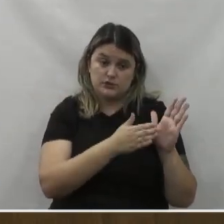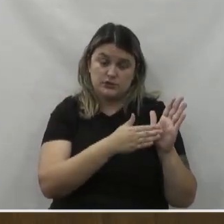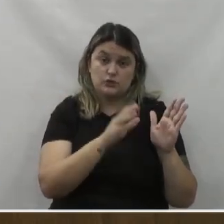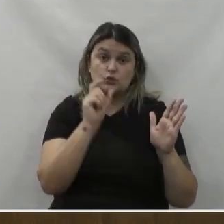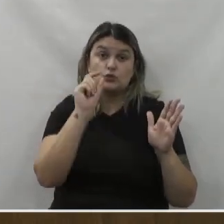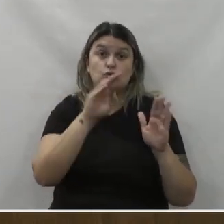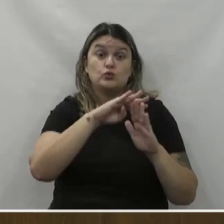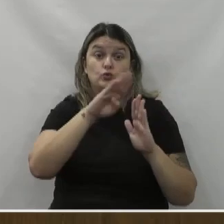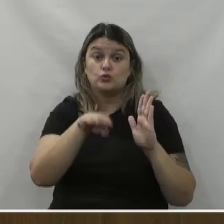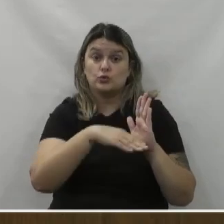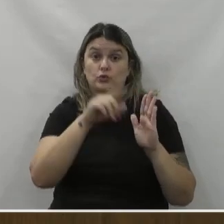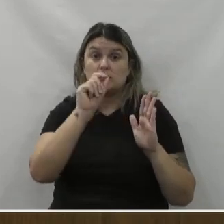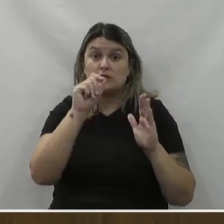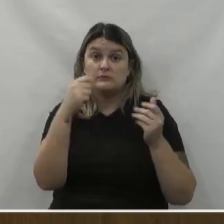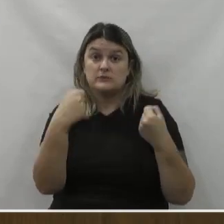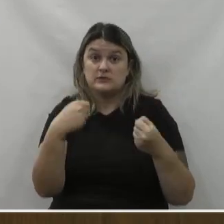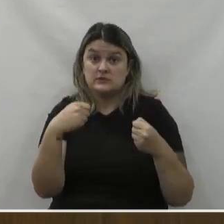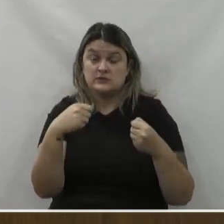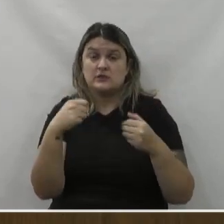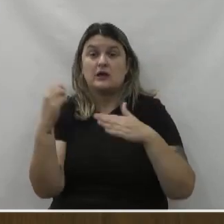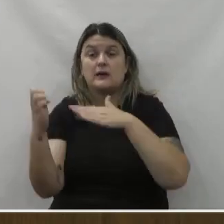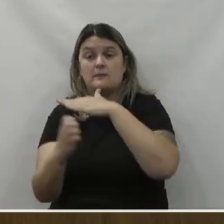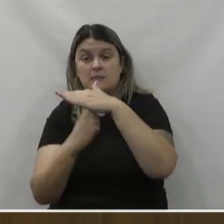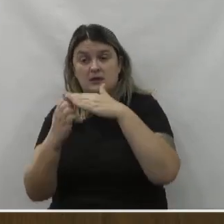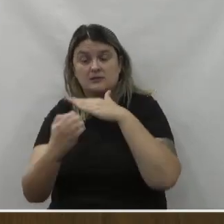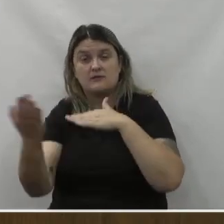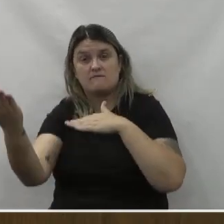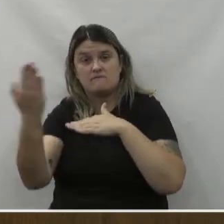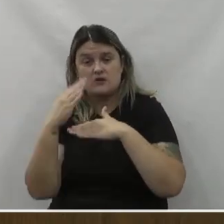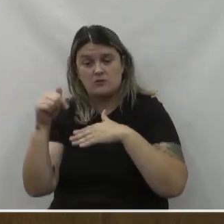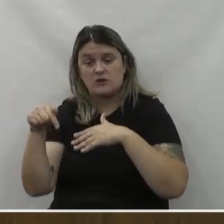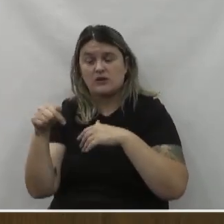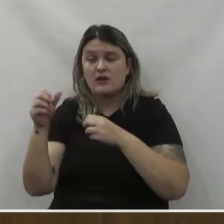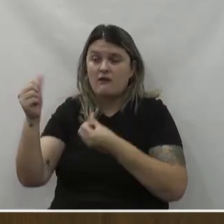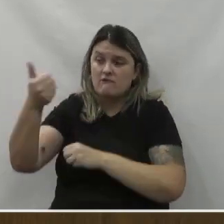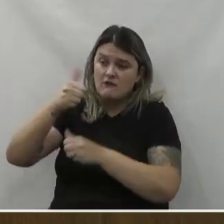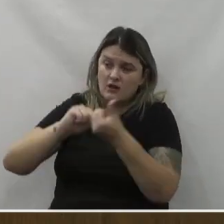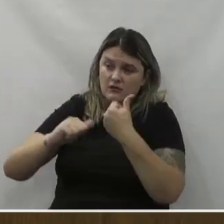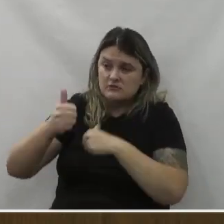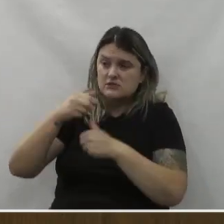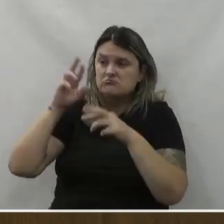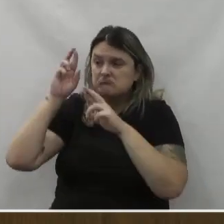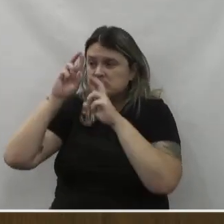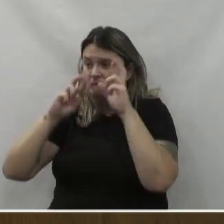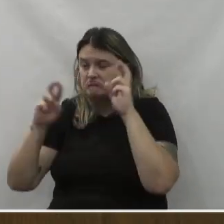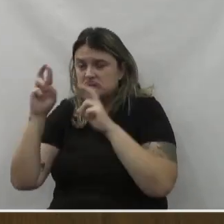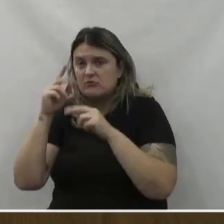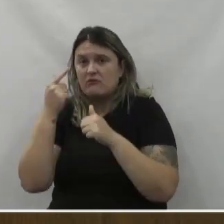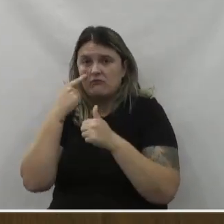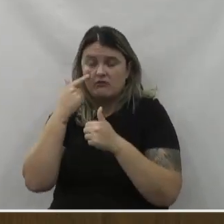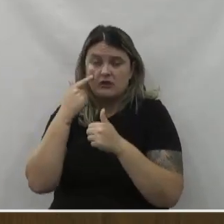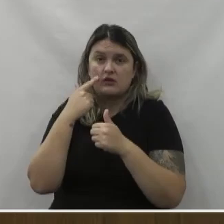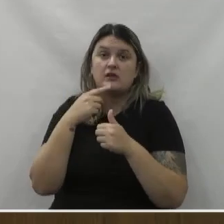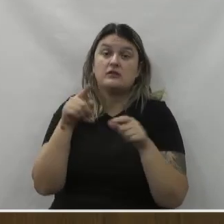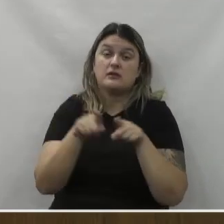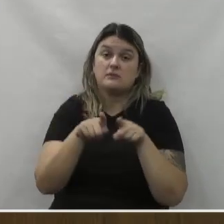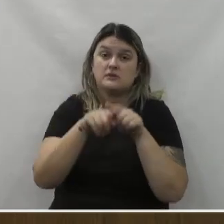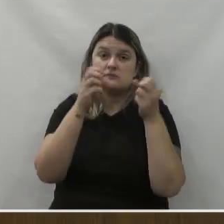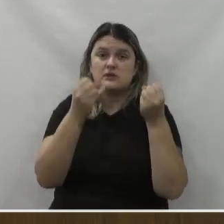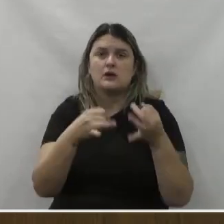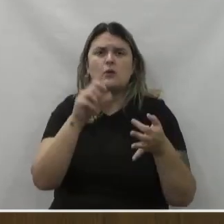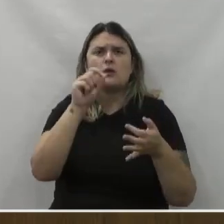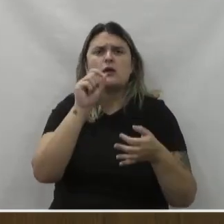feita. A empresa esteve aqui no plenário explanando, né, sobre os benefícios da nova